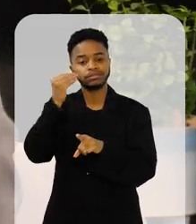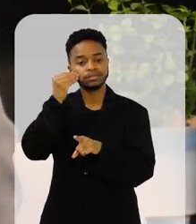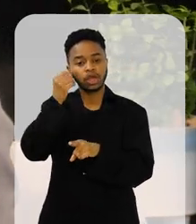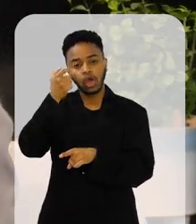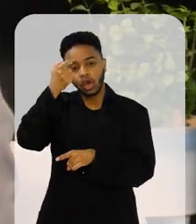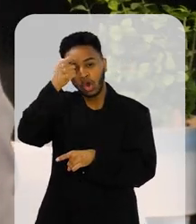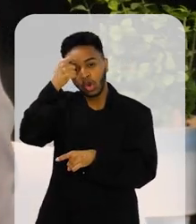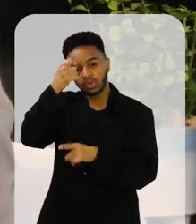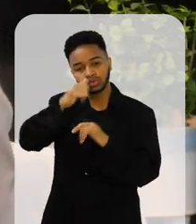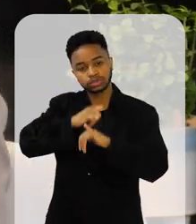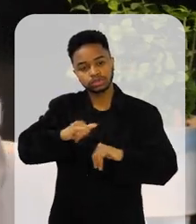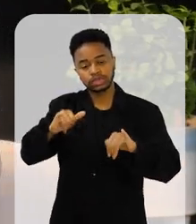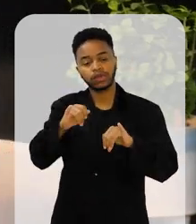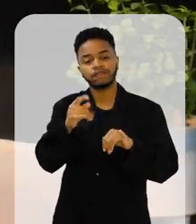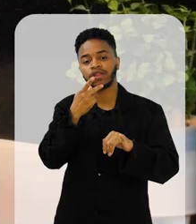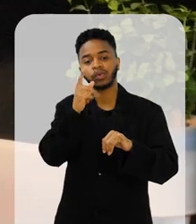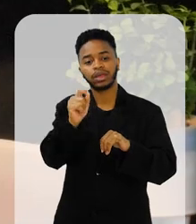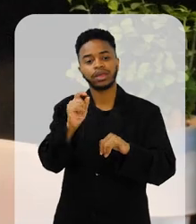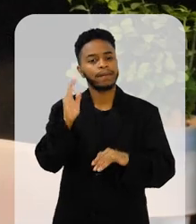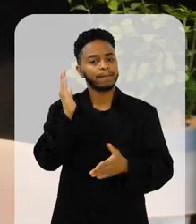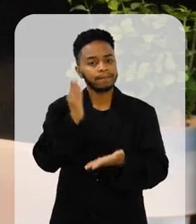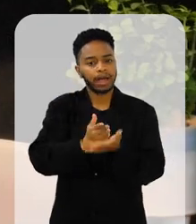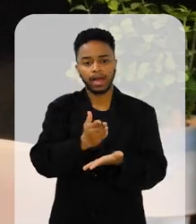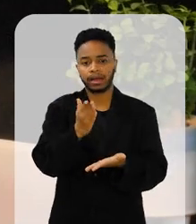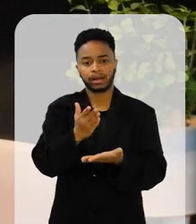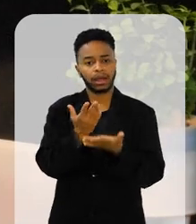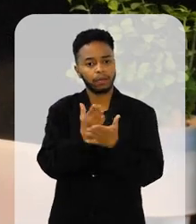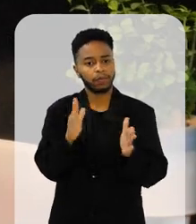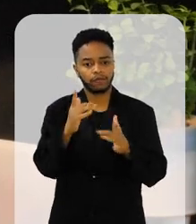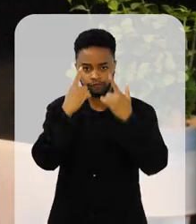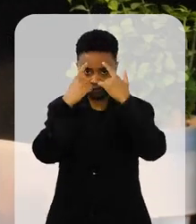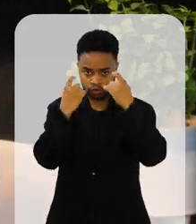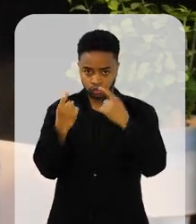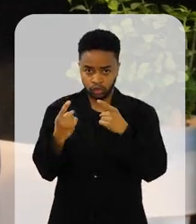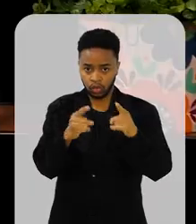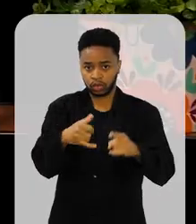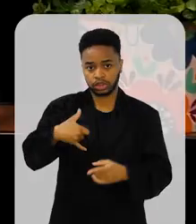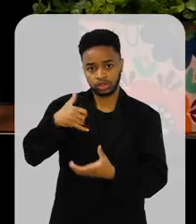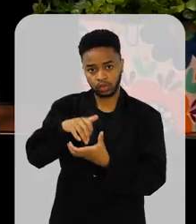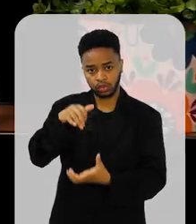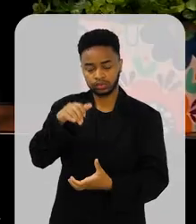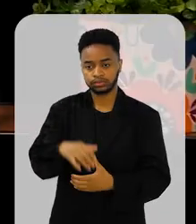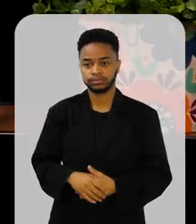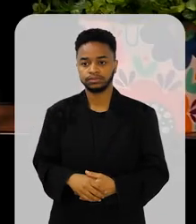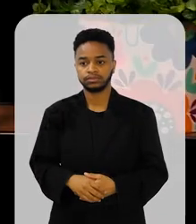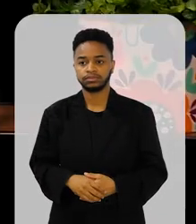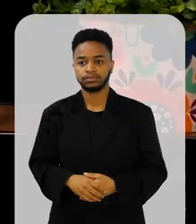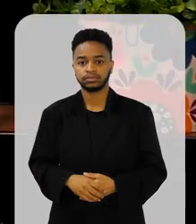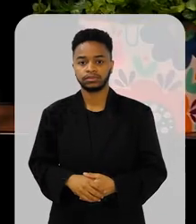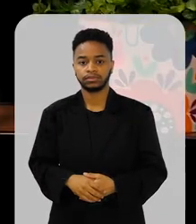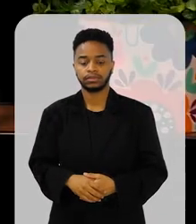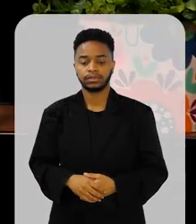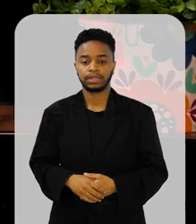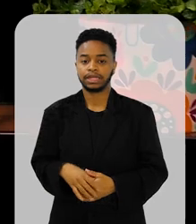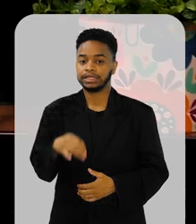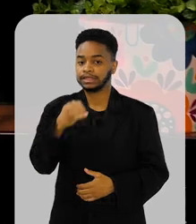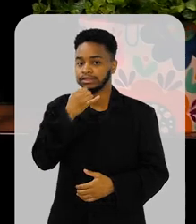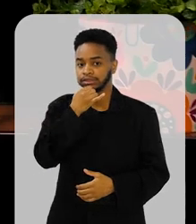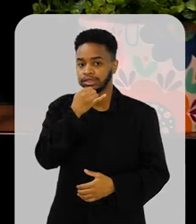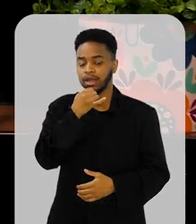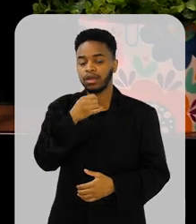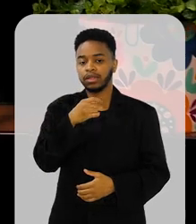nessa conscientização de não, basta, de violência à pessoa idosa. O caso do